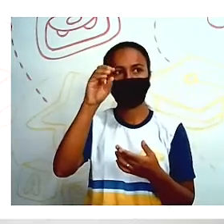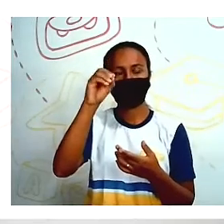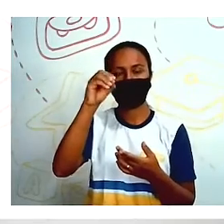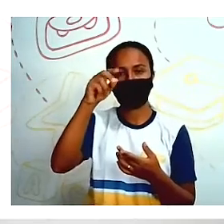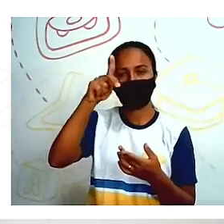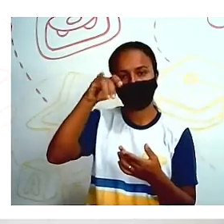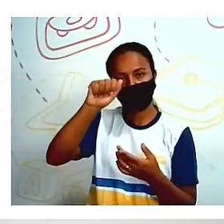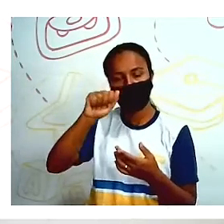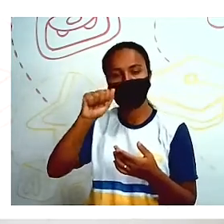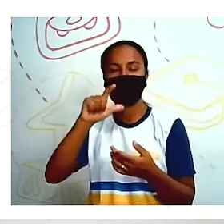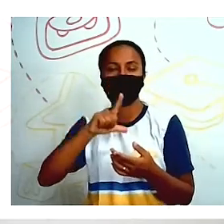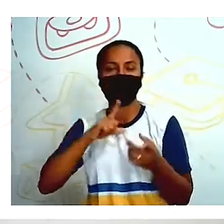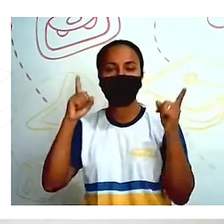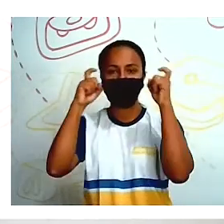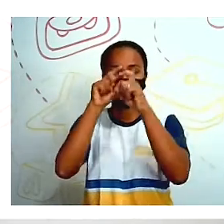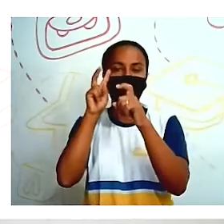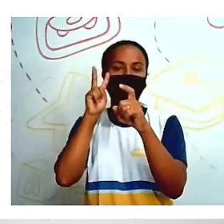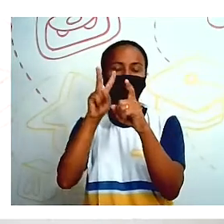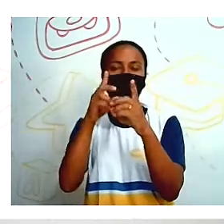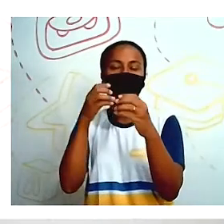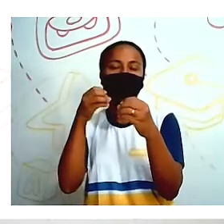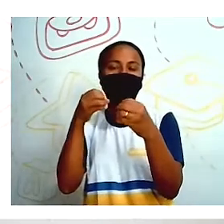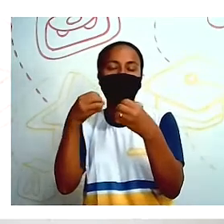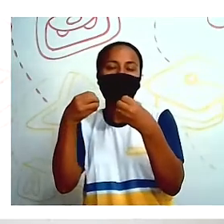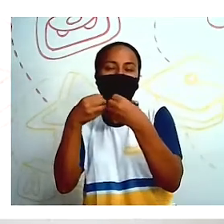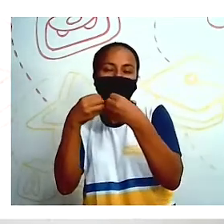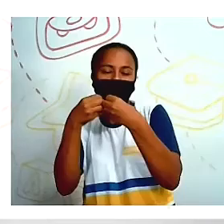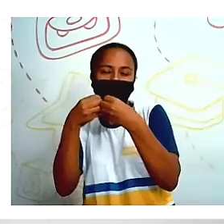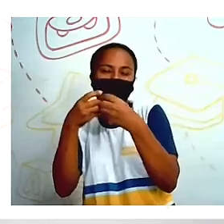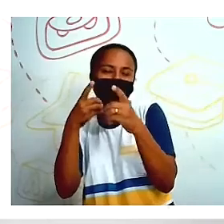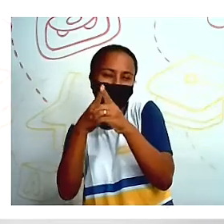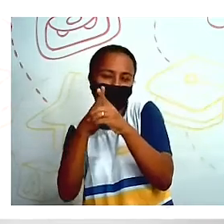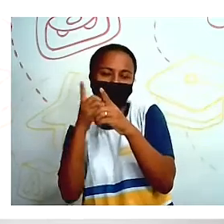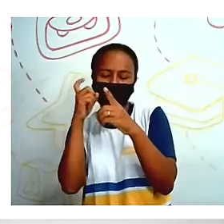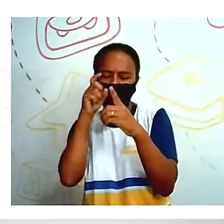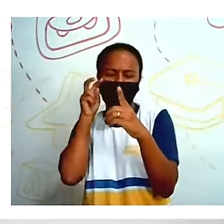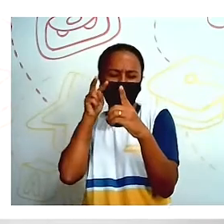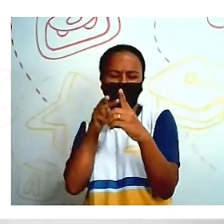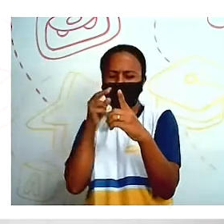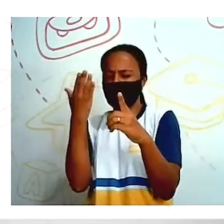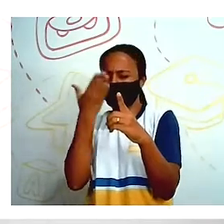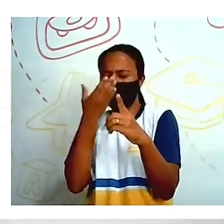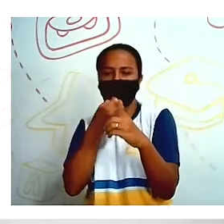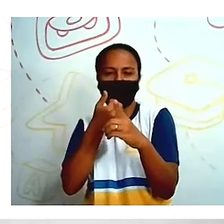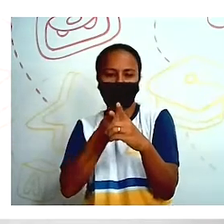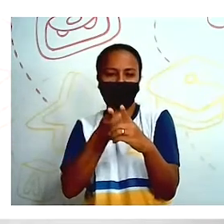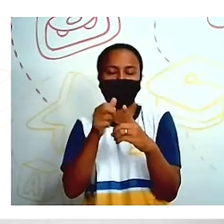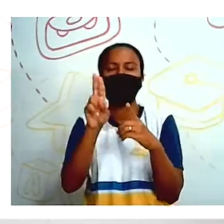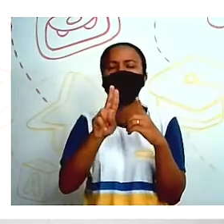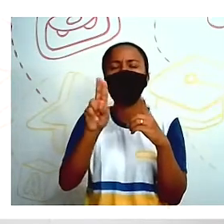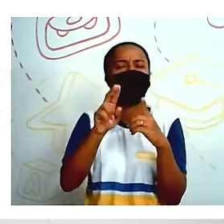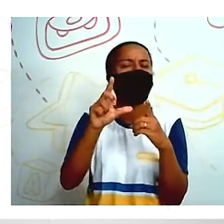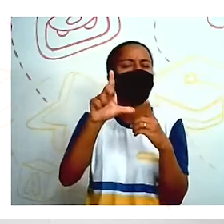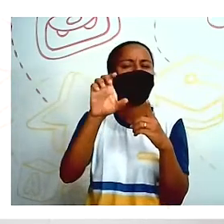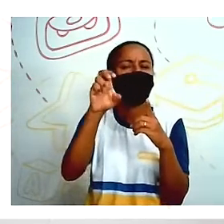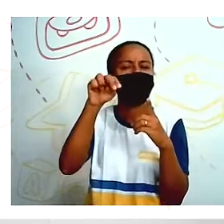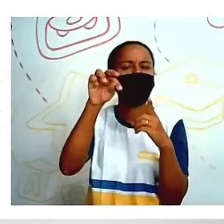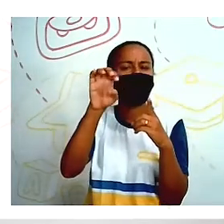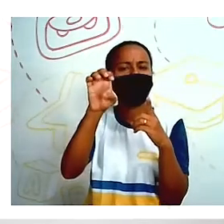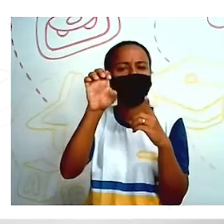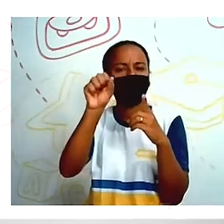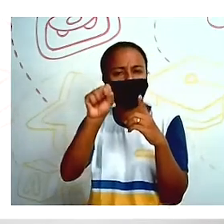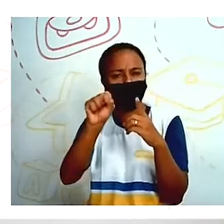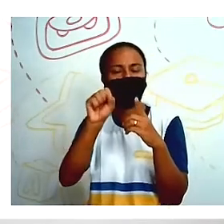enxergar objetos de perto, tá certo? Então, o tipo de lente que a gente utiliza para a correção desse defeito é a